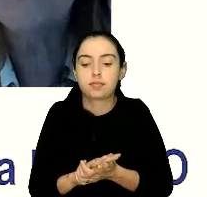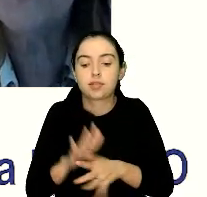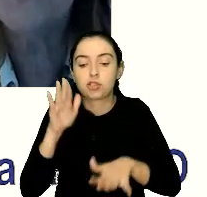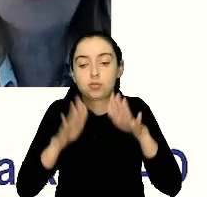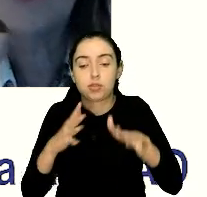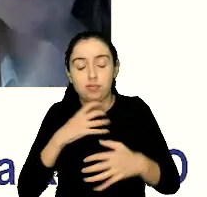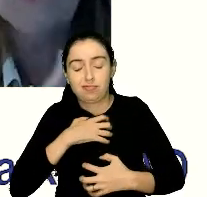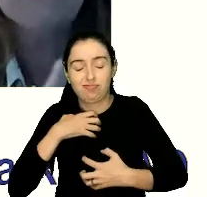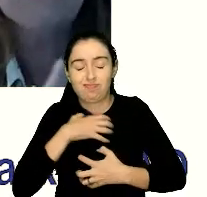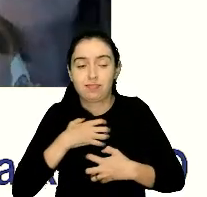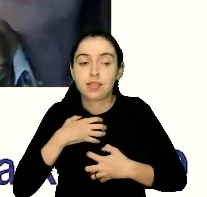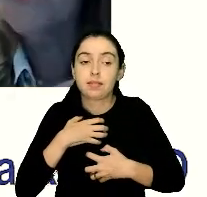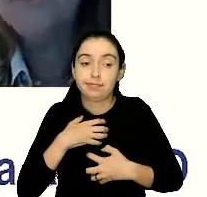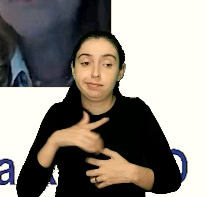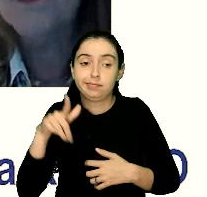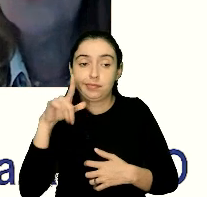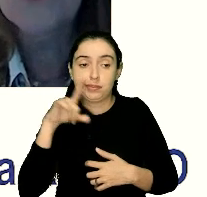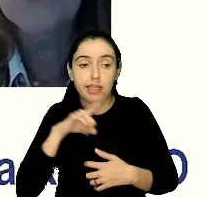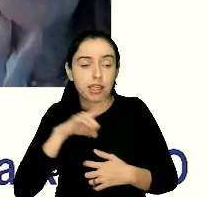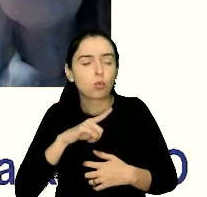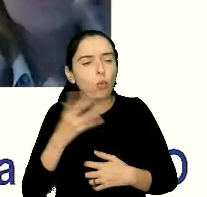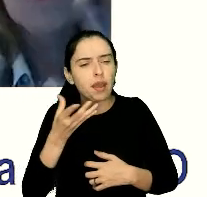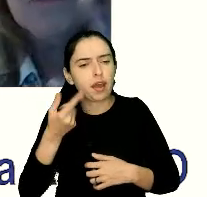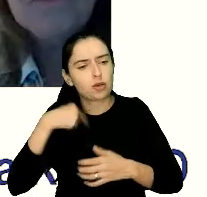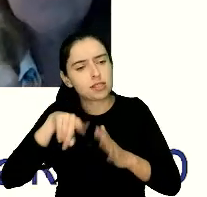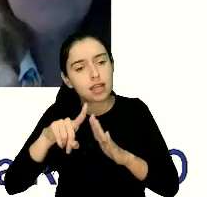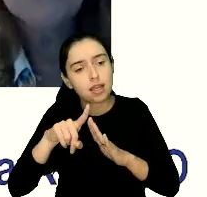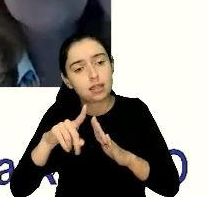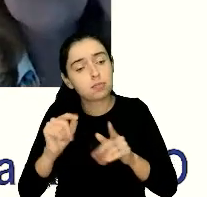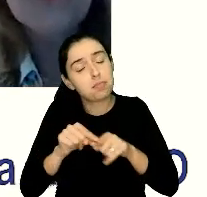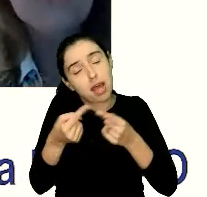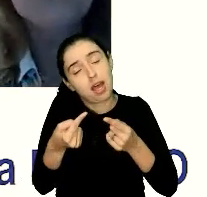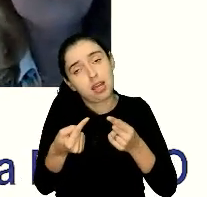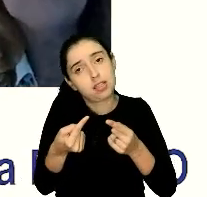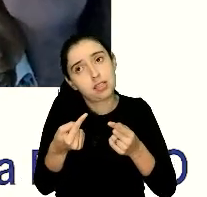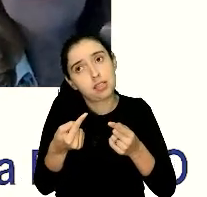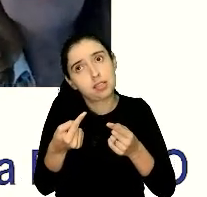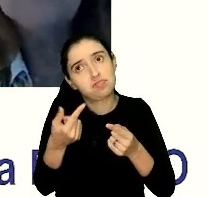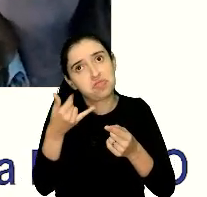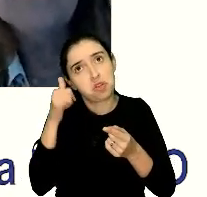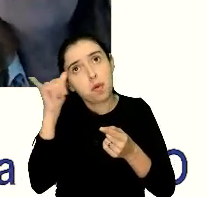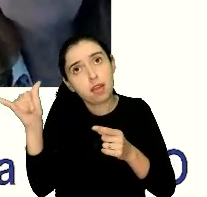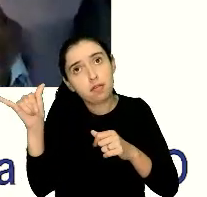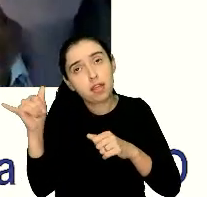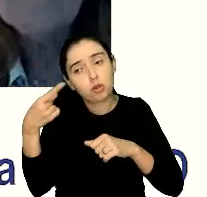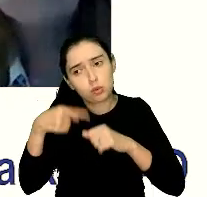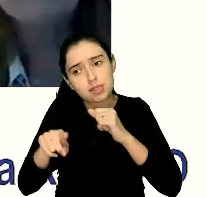emocional acaba existindo. Eu quero sair, mas eu posso ficar doente. Então, eu fico ali